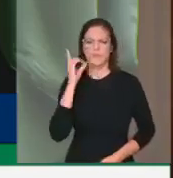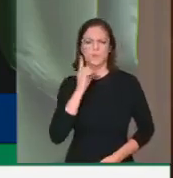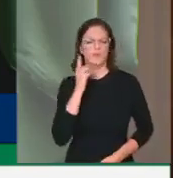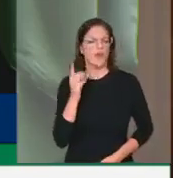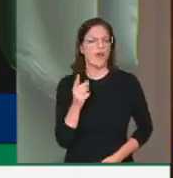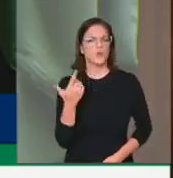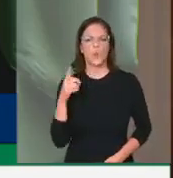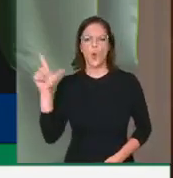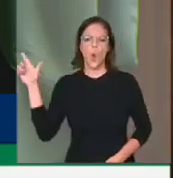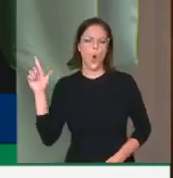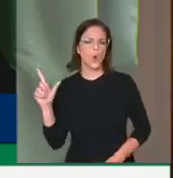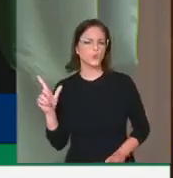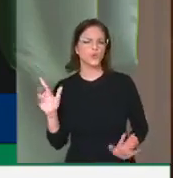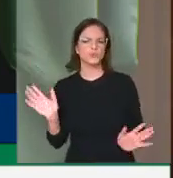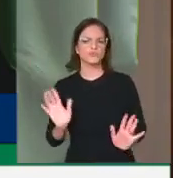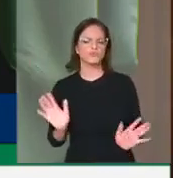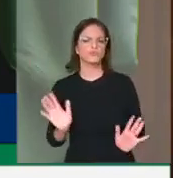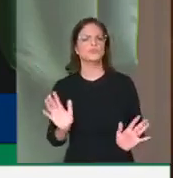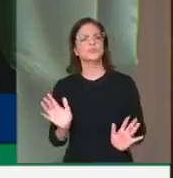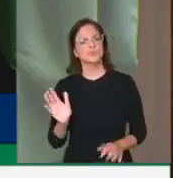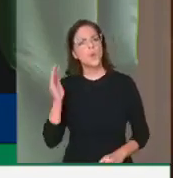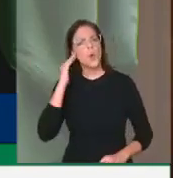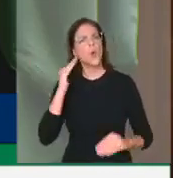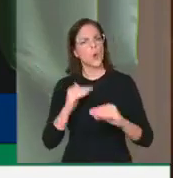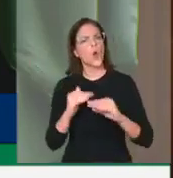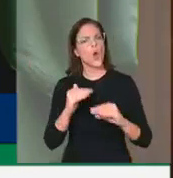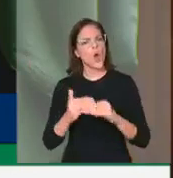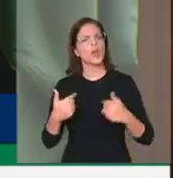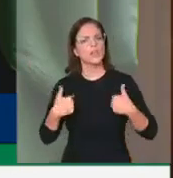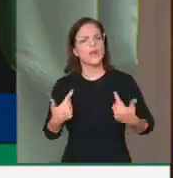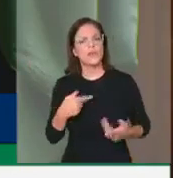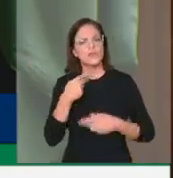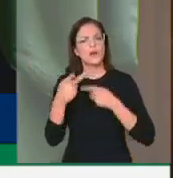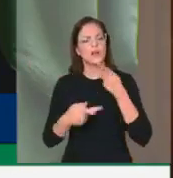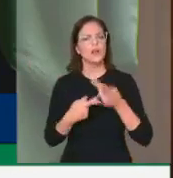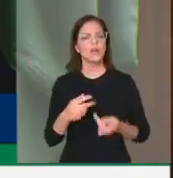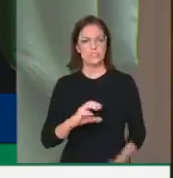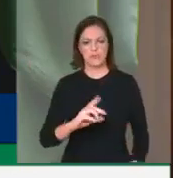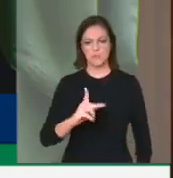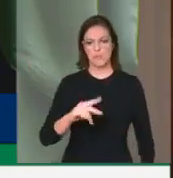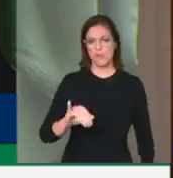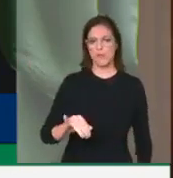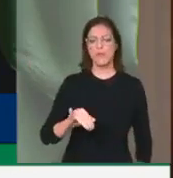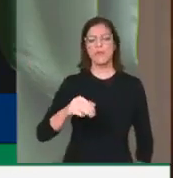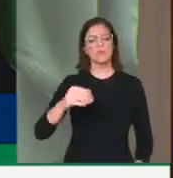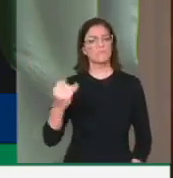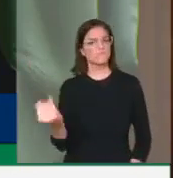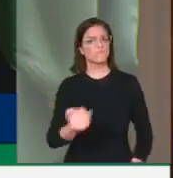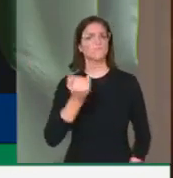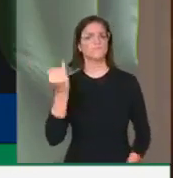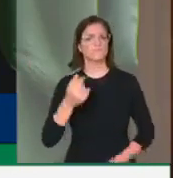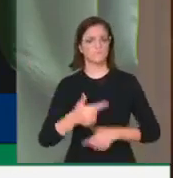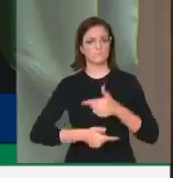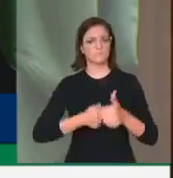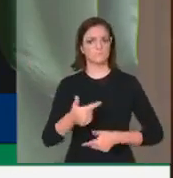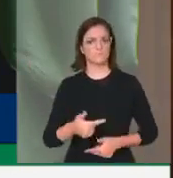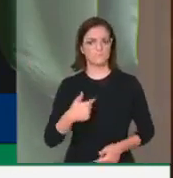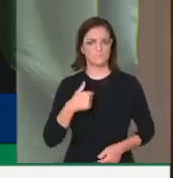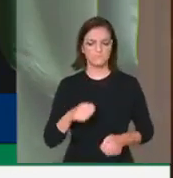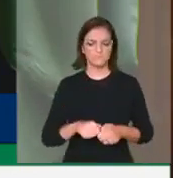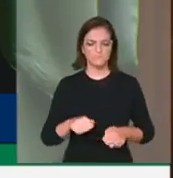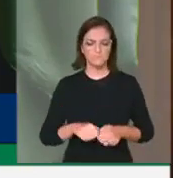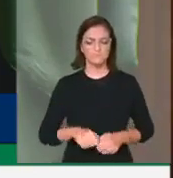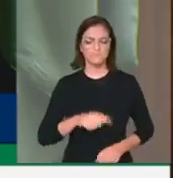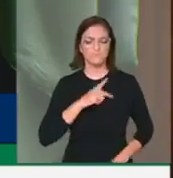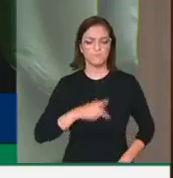são da esquerda do Rio de Janeiro, concordam com o papel da CPI das milícias e sabem disso e estão aqui concordando comigo. Foi